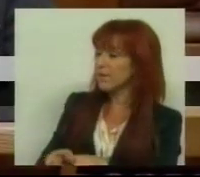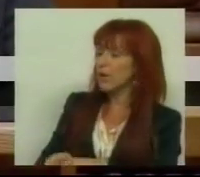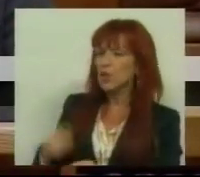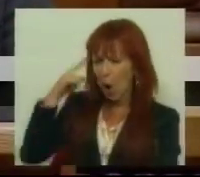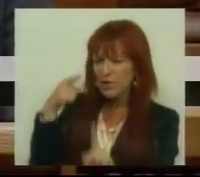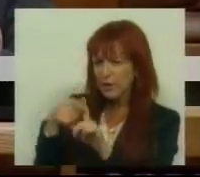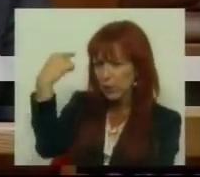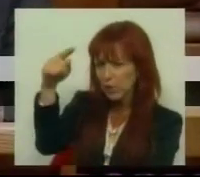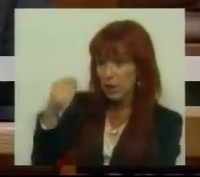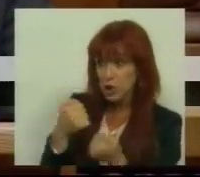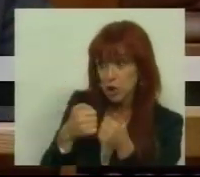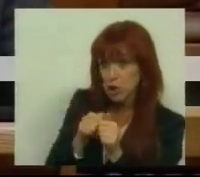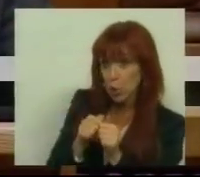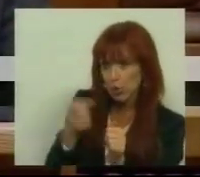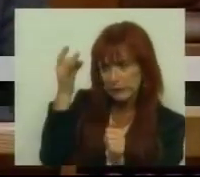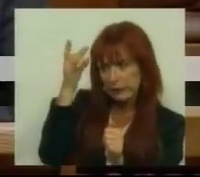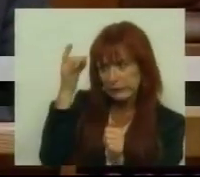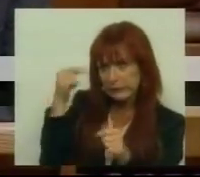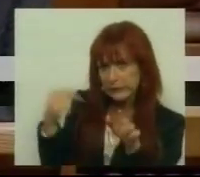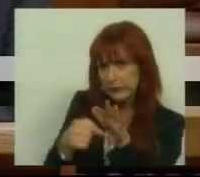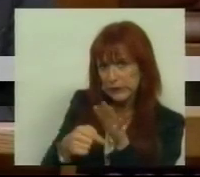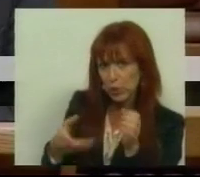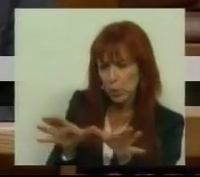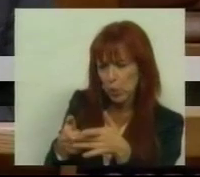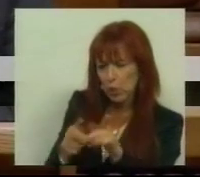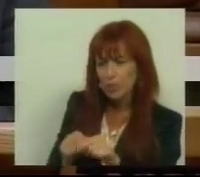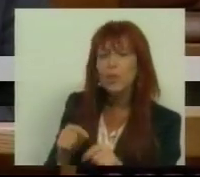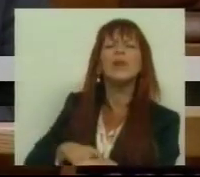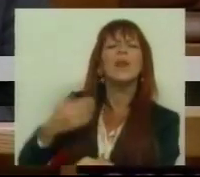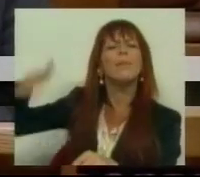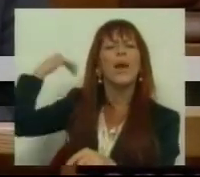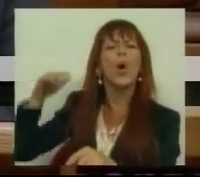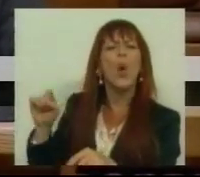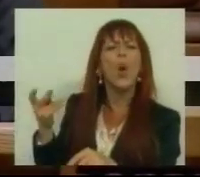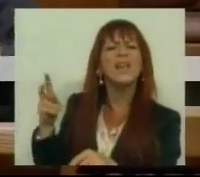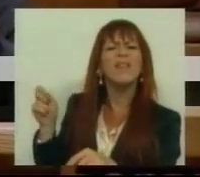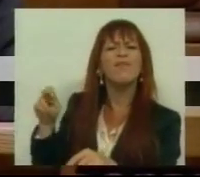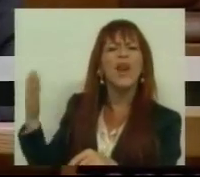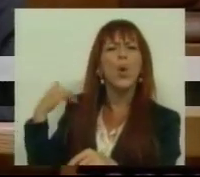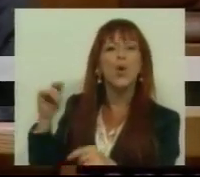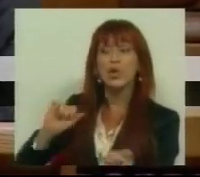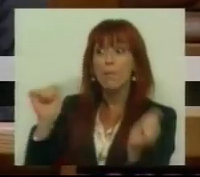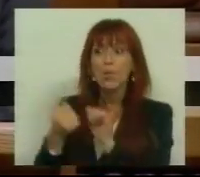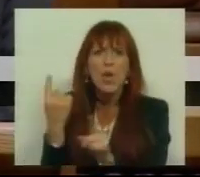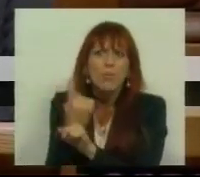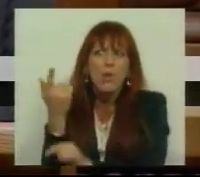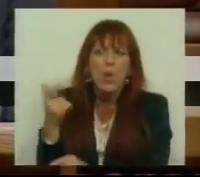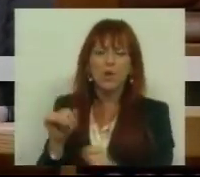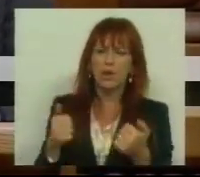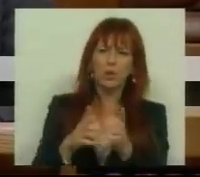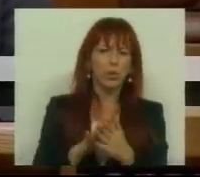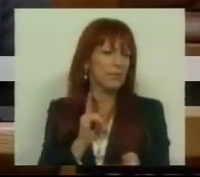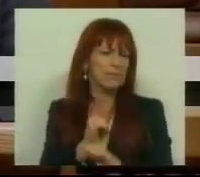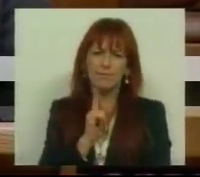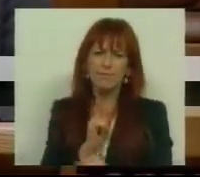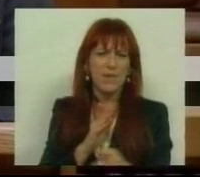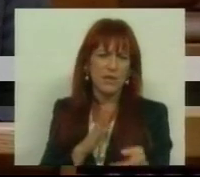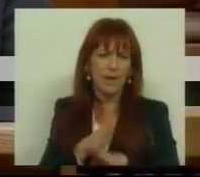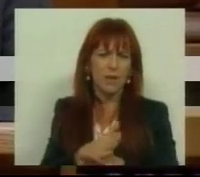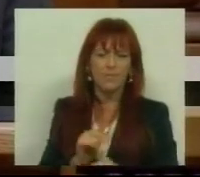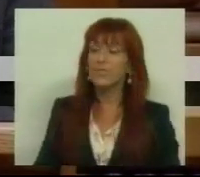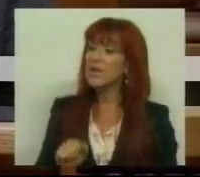preciso: esconder as fraudes verificadas no grupo ao tempo de Oliveira e Costa, mudar alguma coisa para que tudo continuasse da